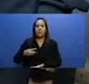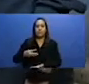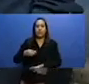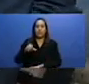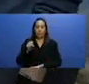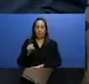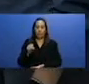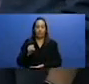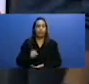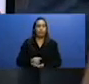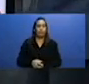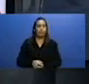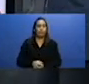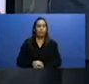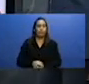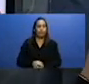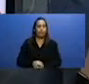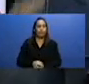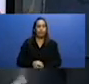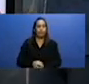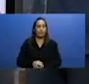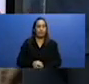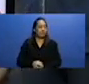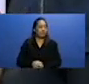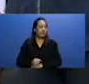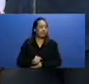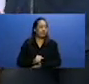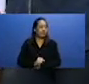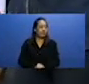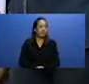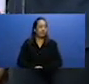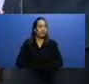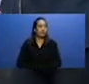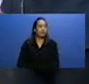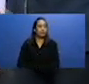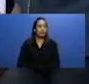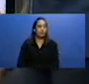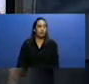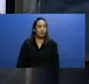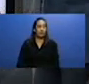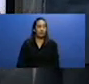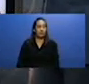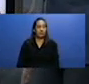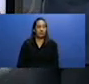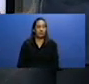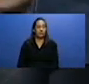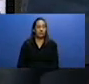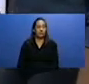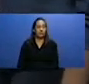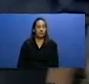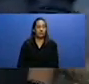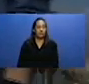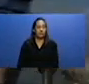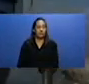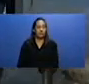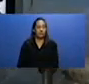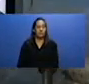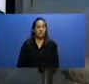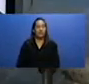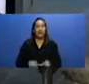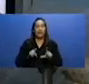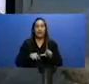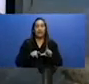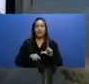nós pegamos o gráfico lá, colamos ele aqui para nós podermos analisarmos ele. Vamos lá. Letra